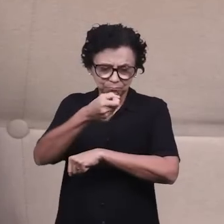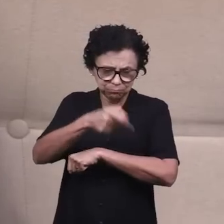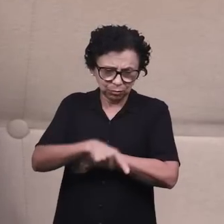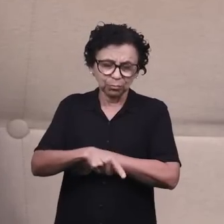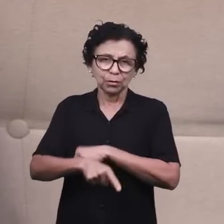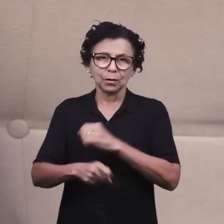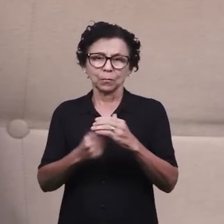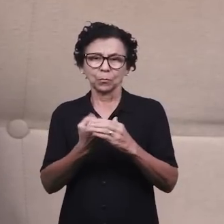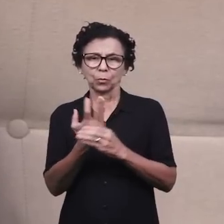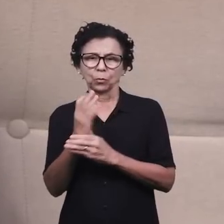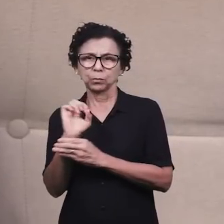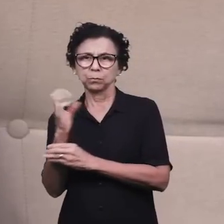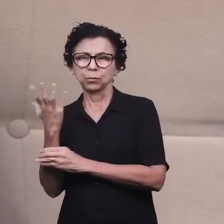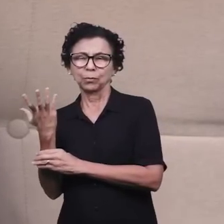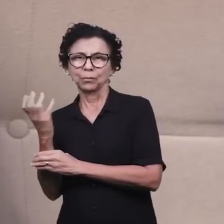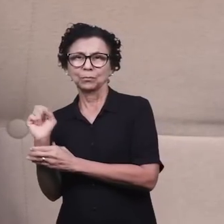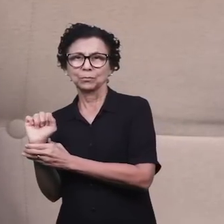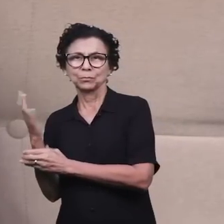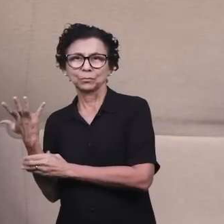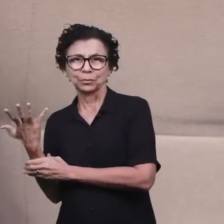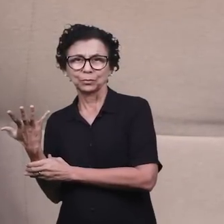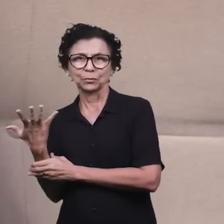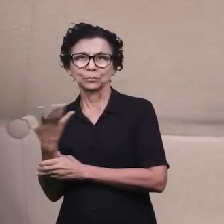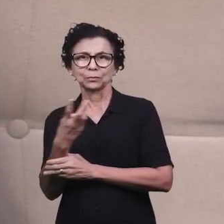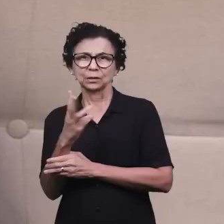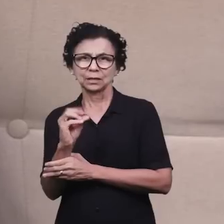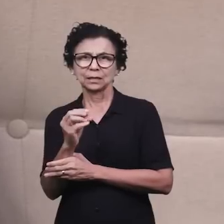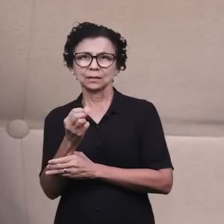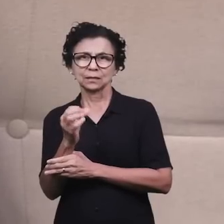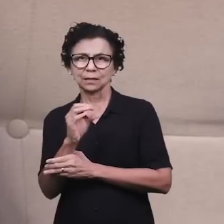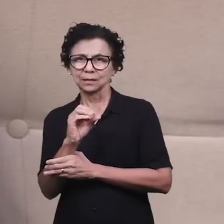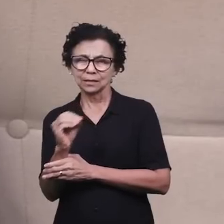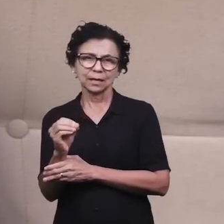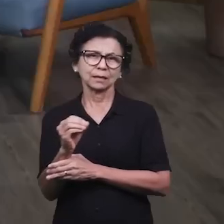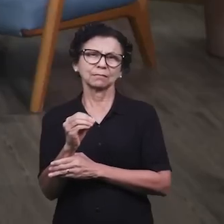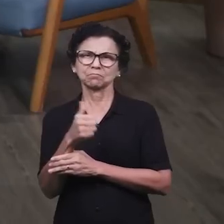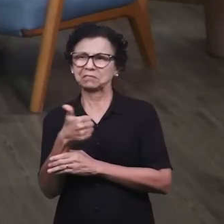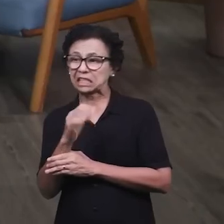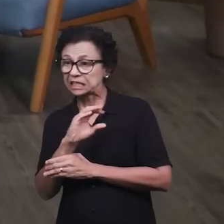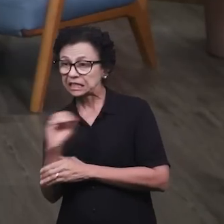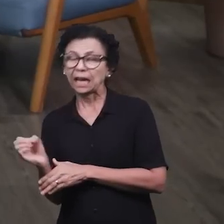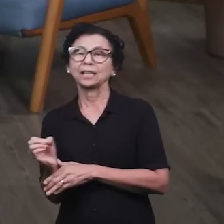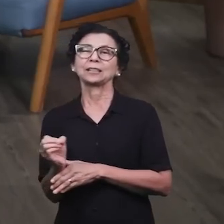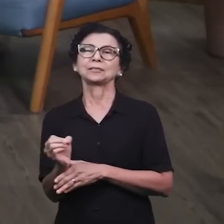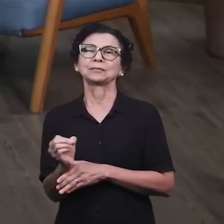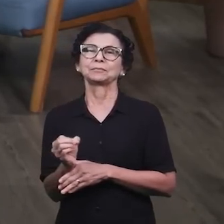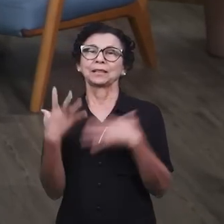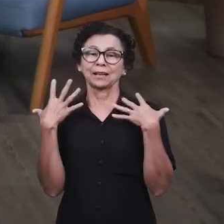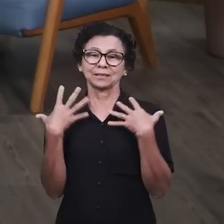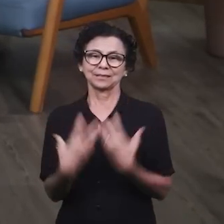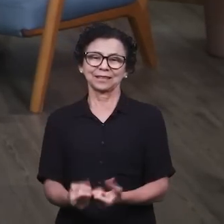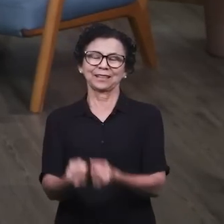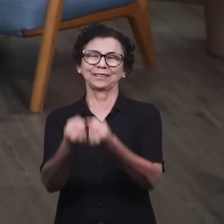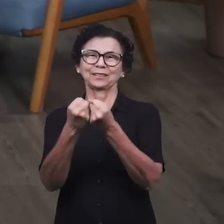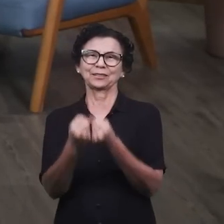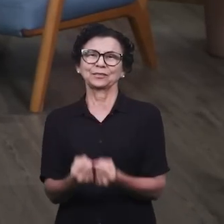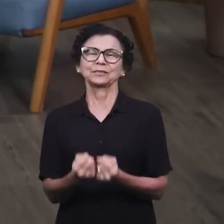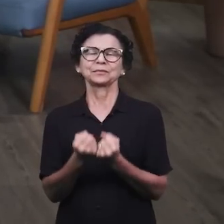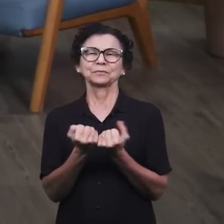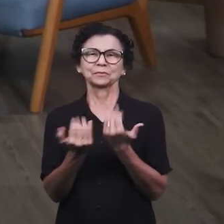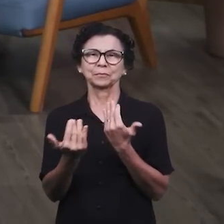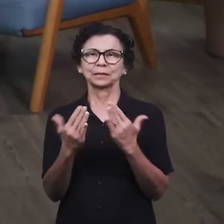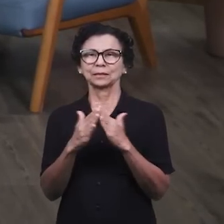da igreja infiel. Por outro lado, a terra que recebe a semente e produz fruto, como diz a palavra, um a